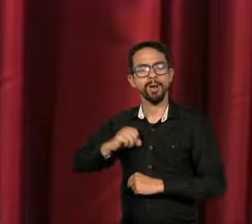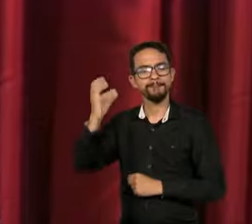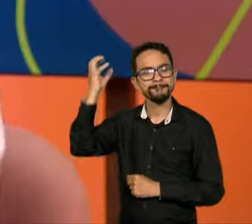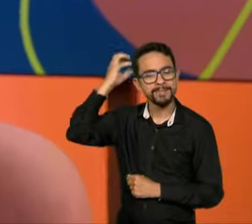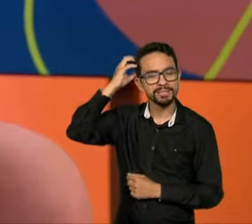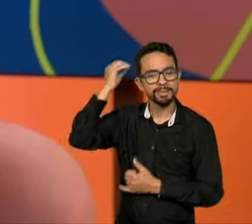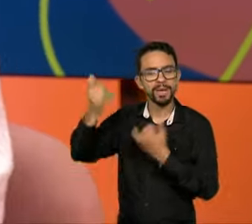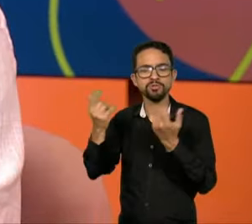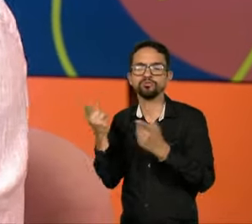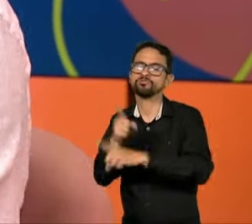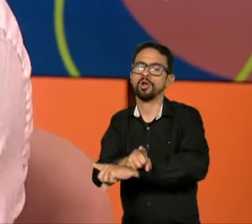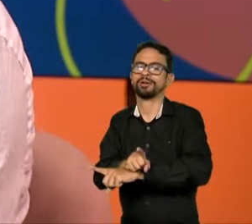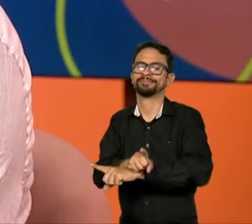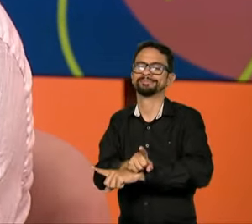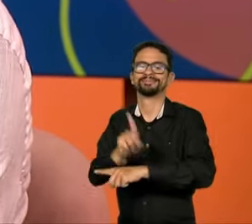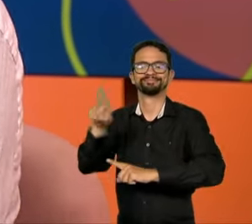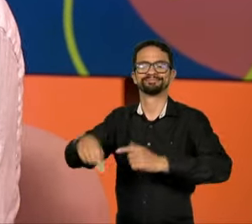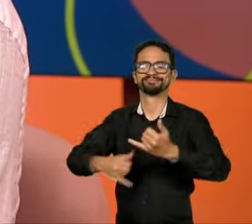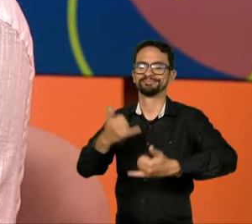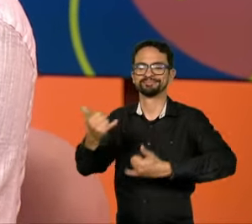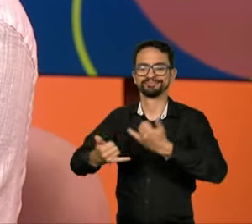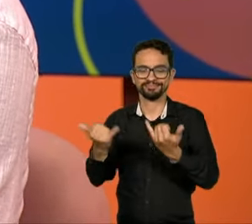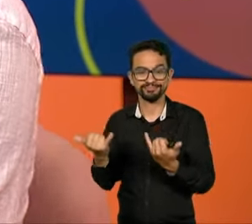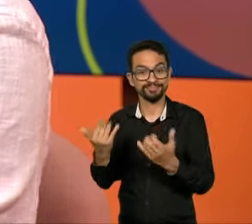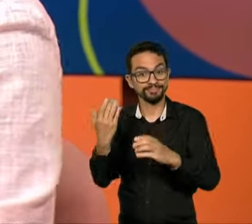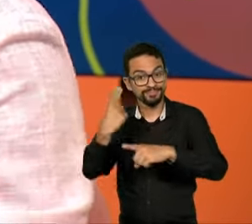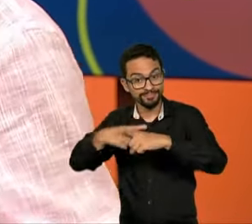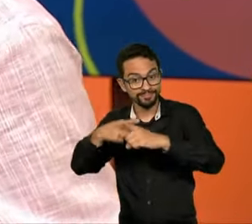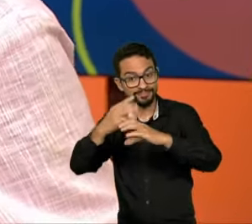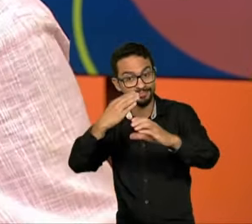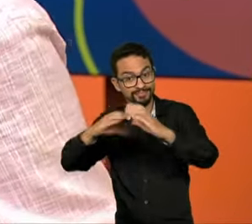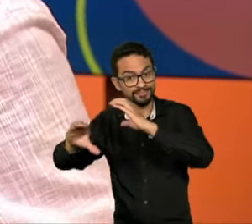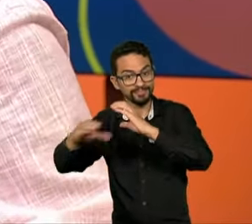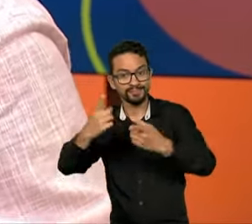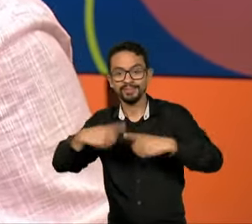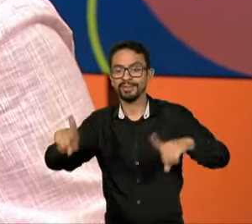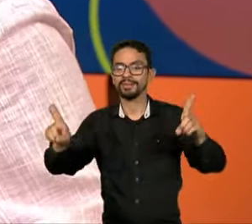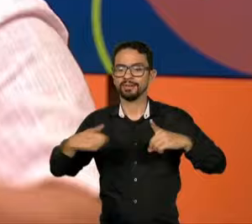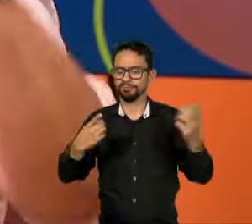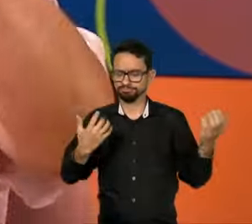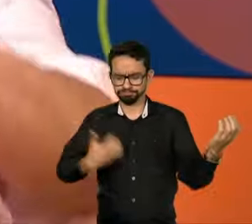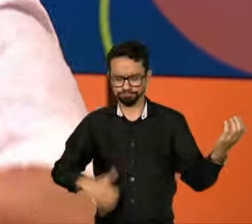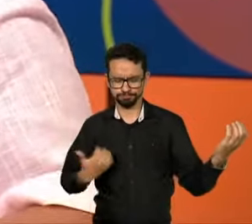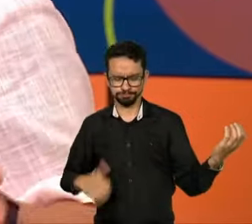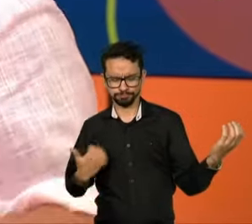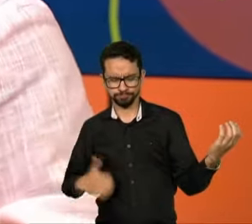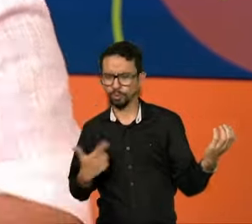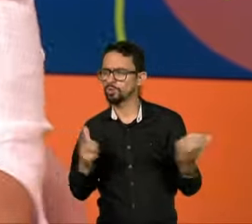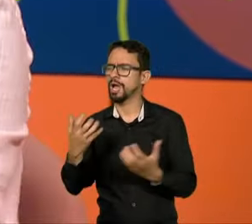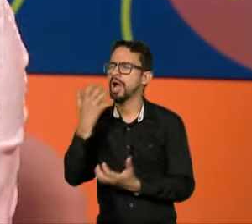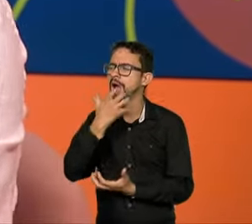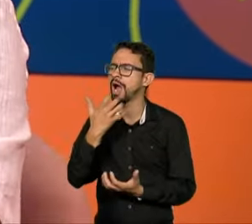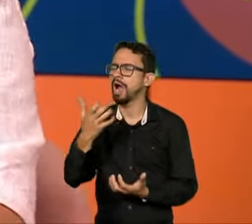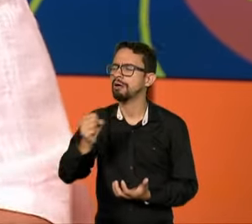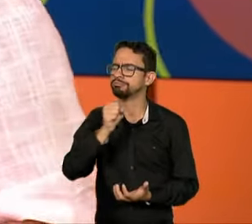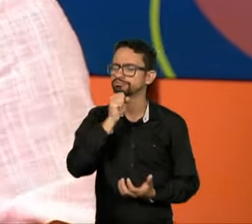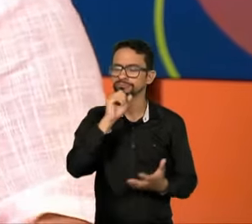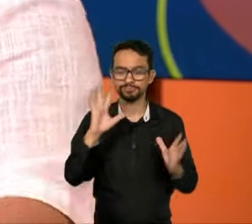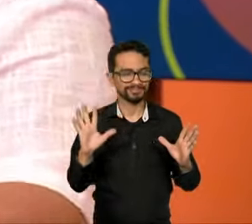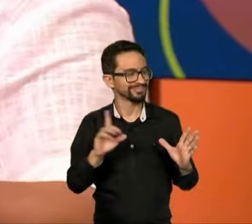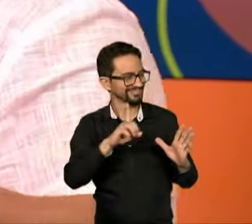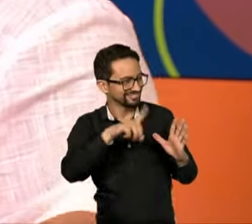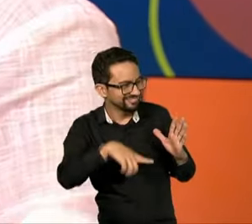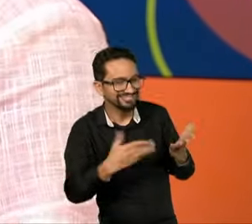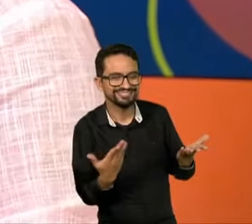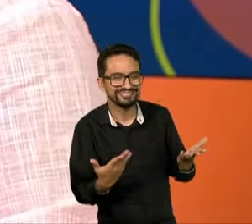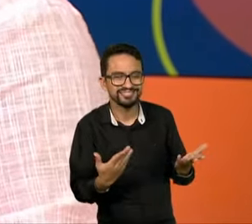ladrão. Ah, então tá. Essa é a brincadeira, né? Que aí na música, agora eu vou tocar guitarra, você canta, o outro... Aí vamos brincar disso aqui. É.